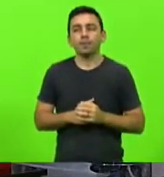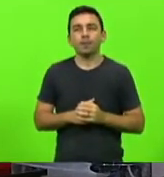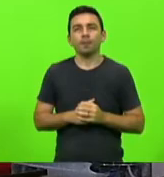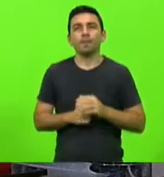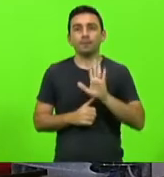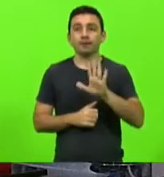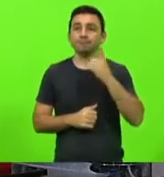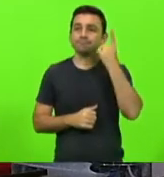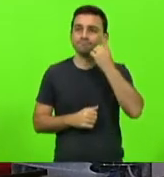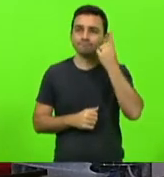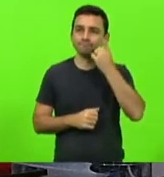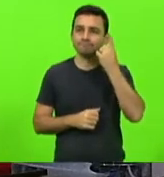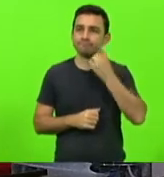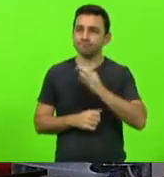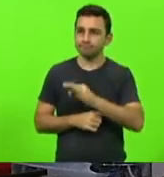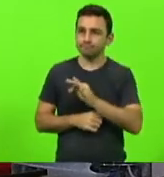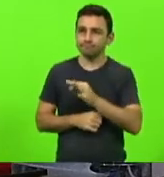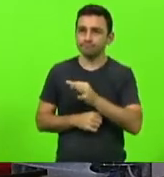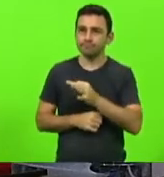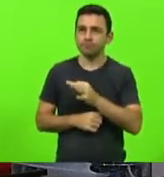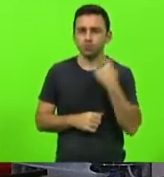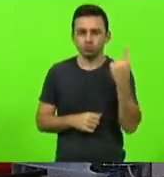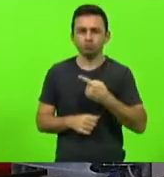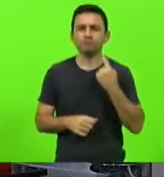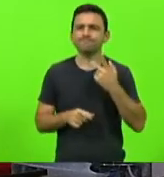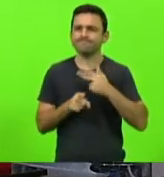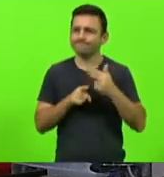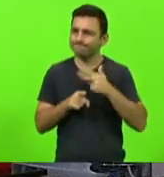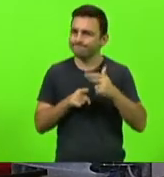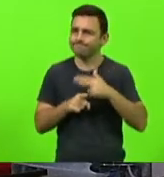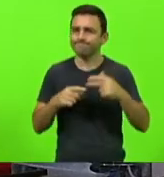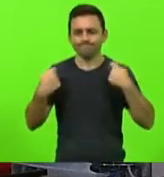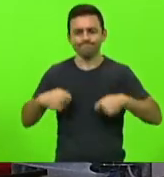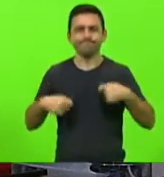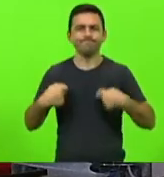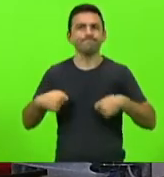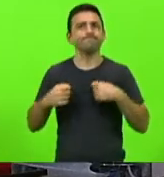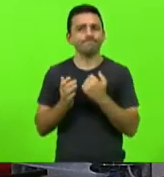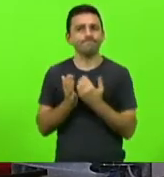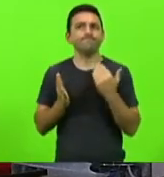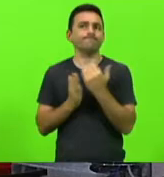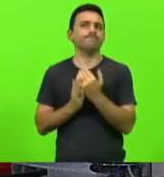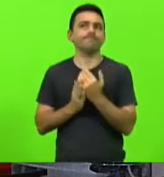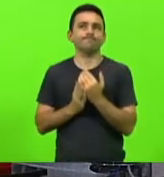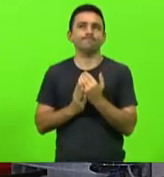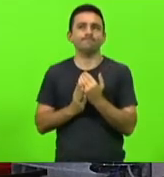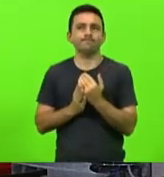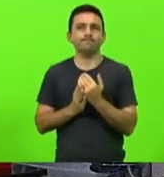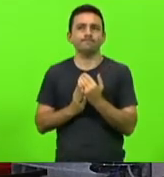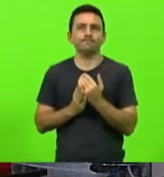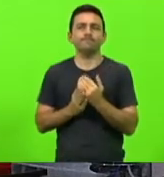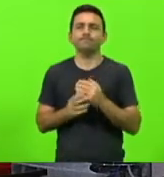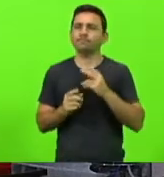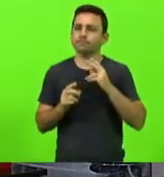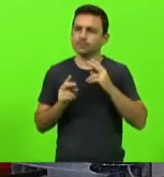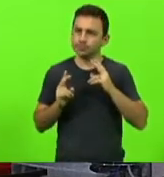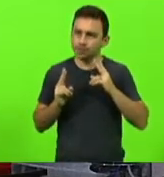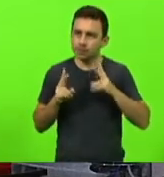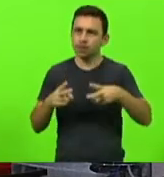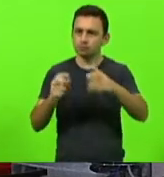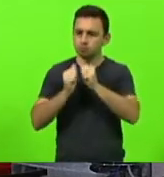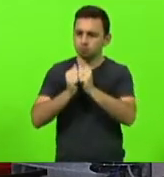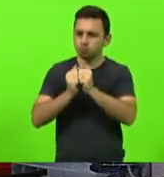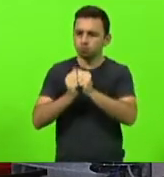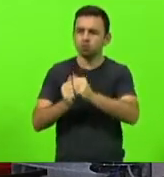deputado, nós precisamos conquistar muito ainda, muito. Né? E sempre ao lado de grandes homens,